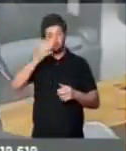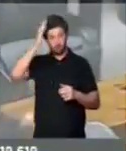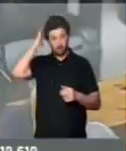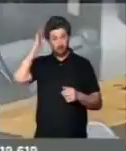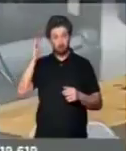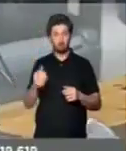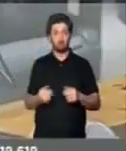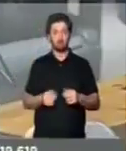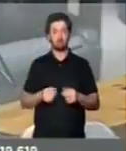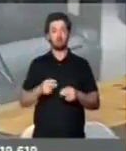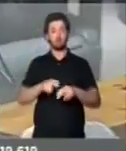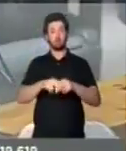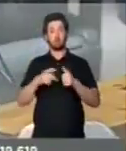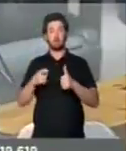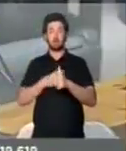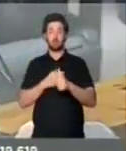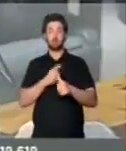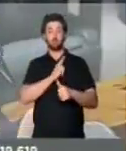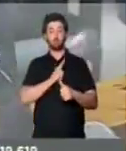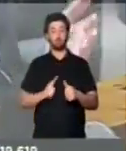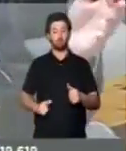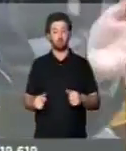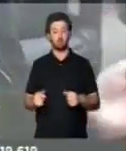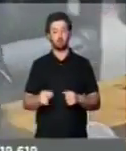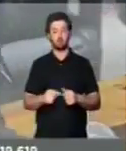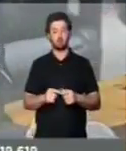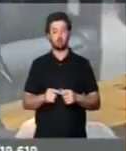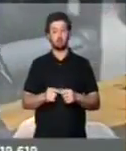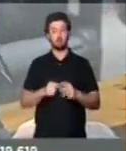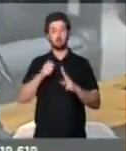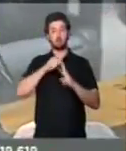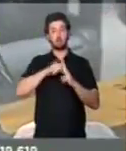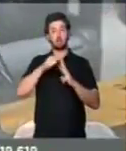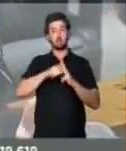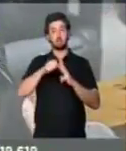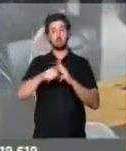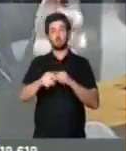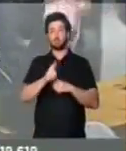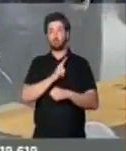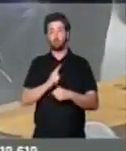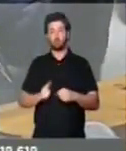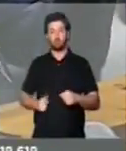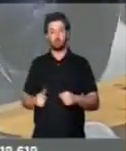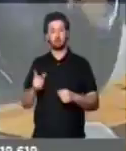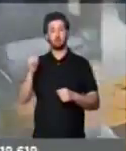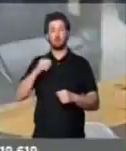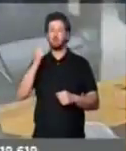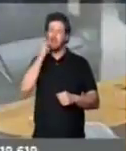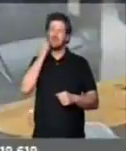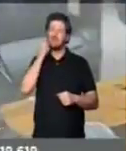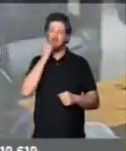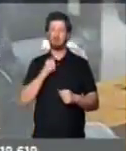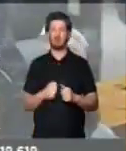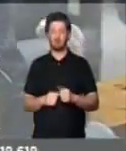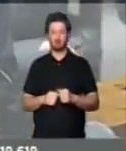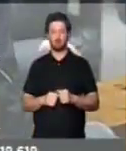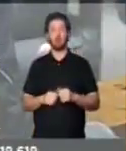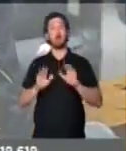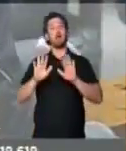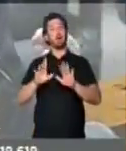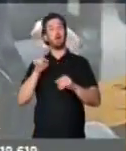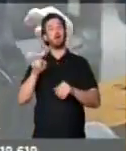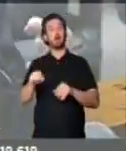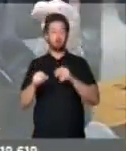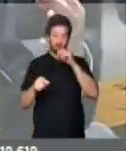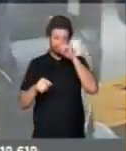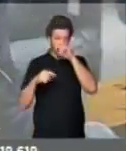Temer pelo déficit do governo federal, e menos de 3 meses de governo, uma verdadeira cara de pau, que aí nós,